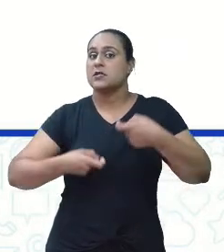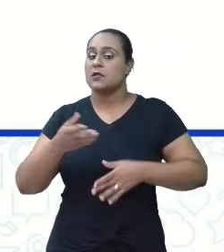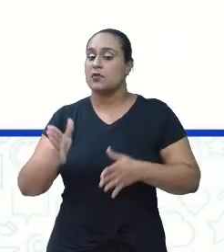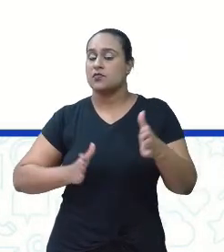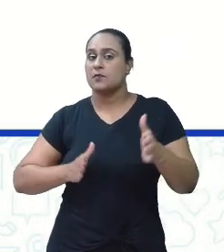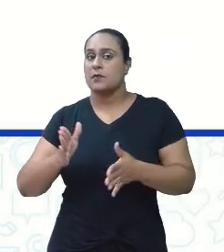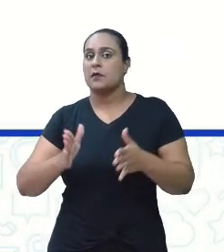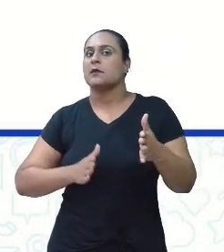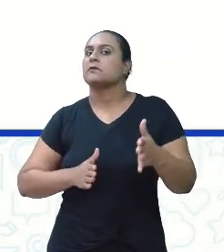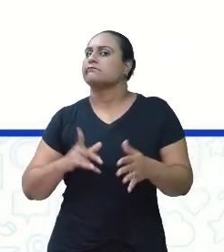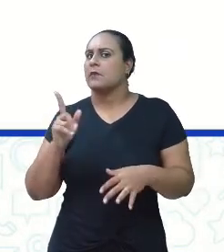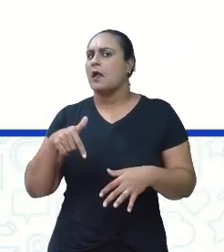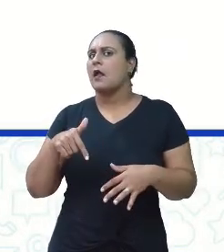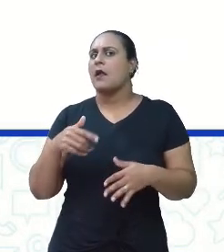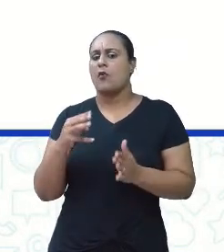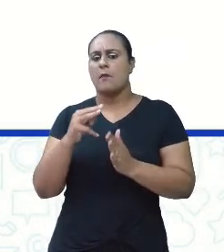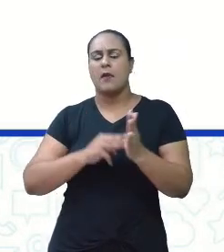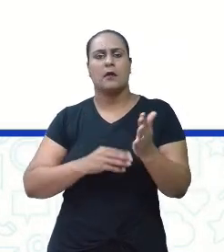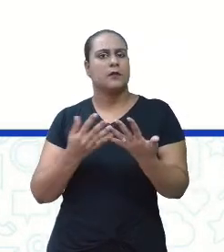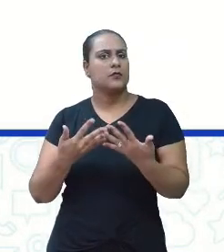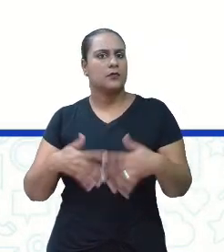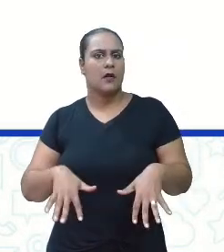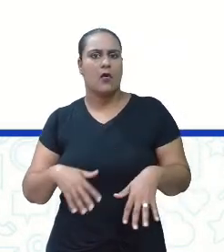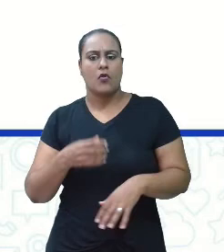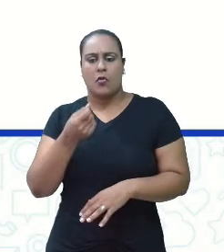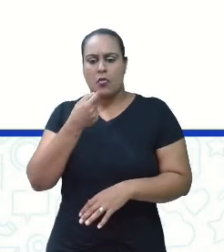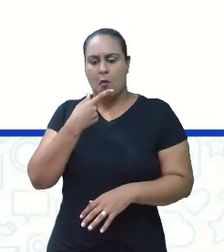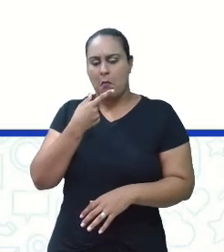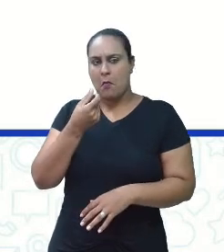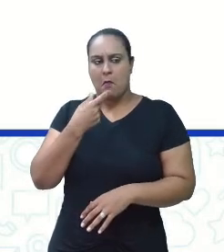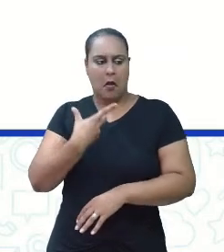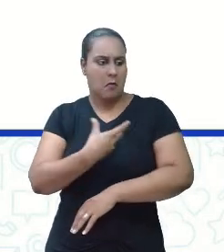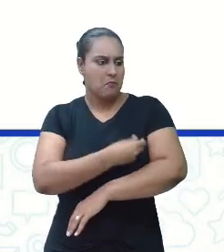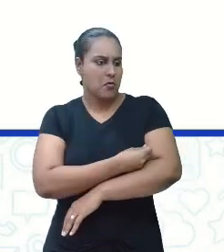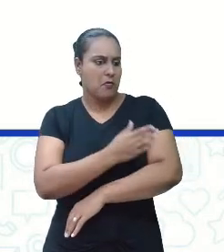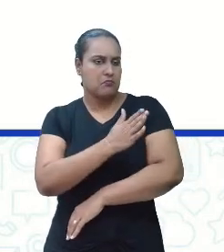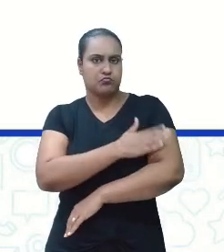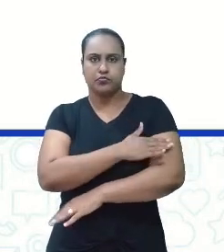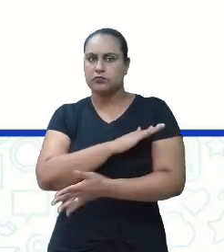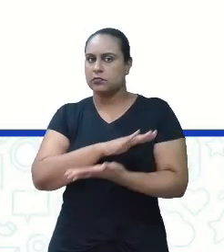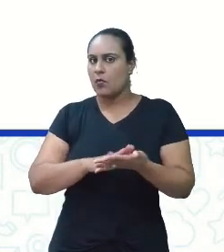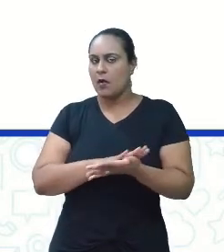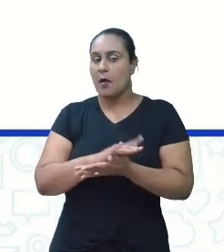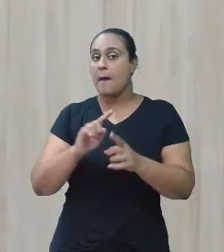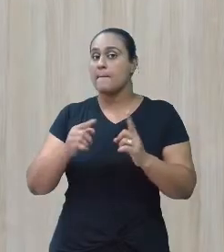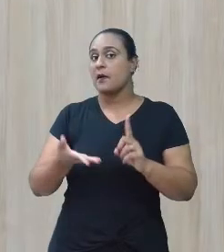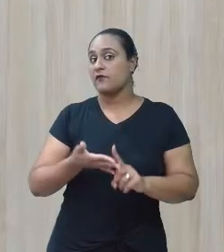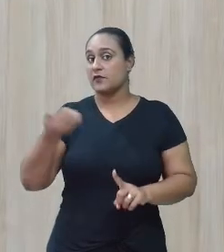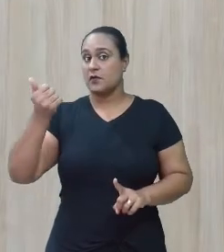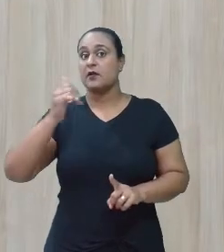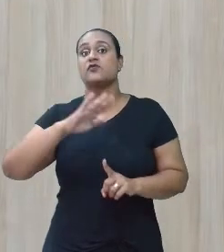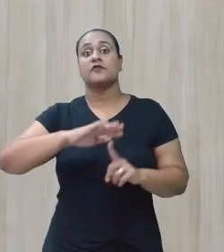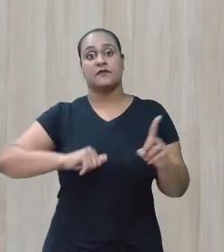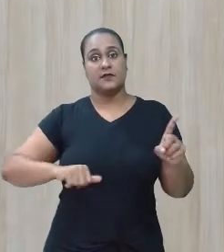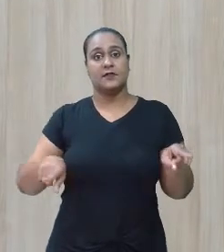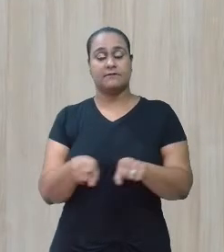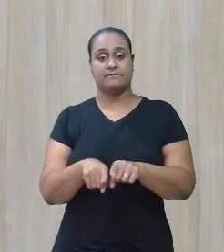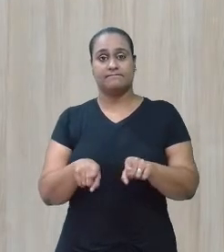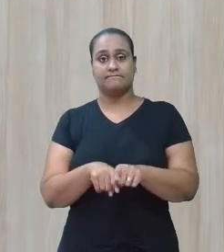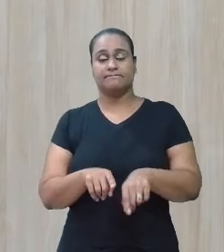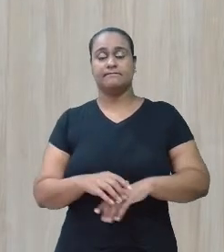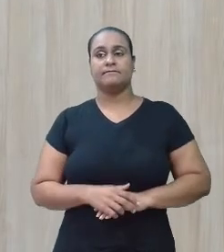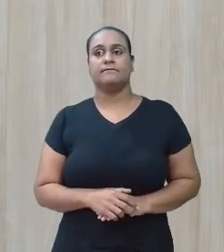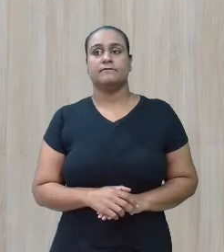um método natural, não se toma hormônio, mas também nós vamos ver que tem as vantagens e as